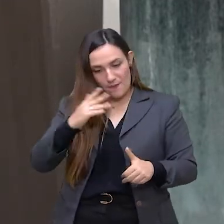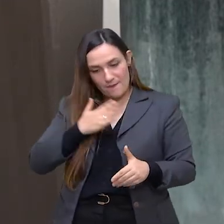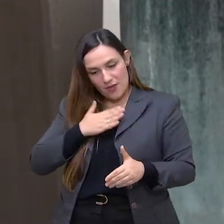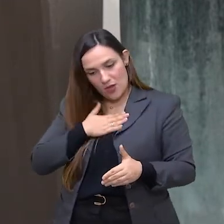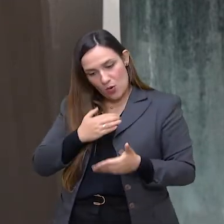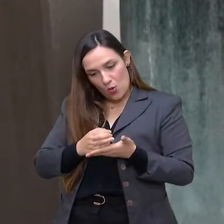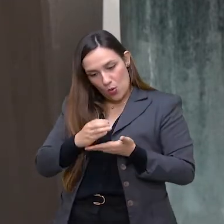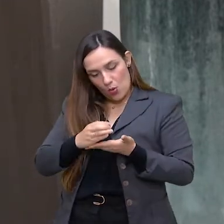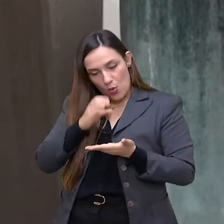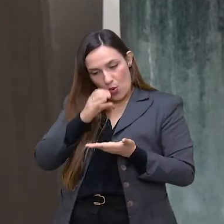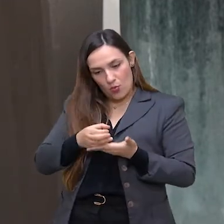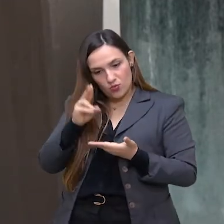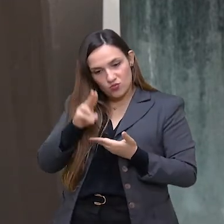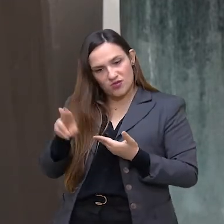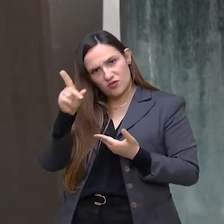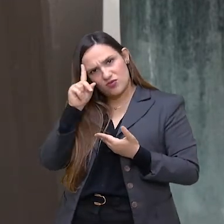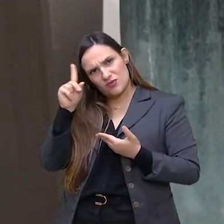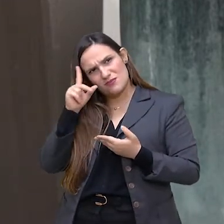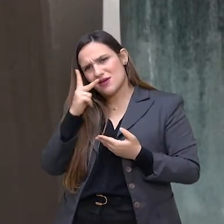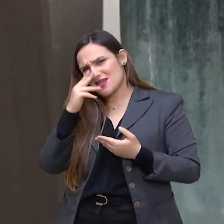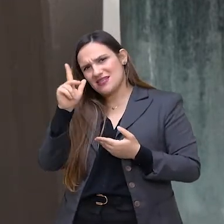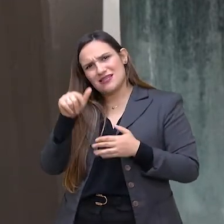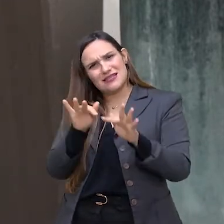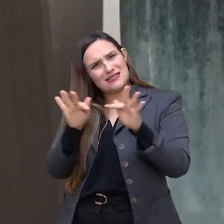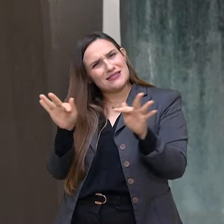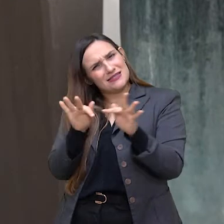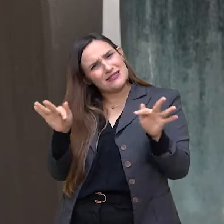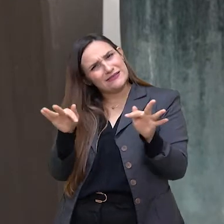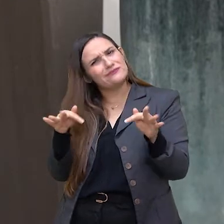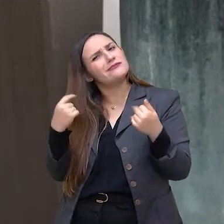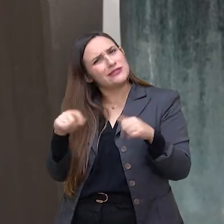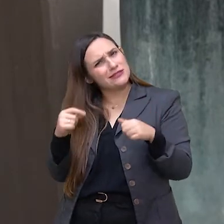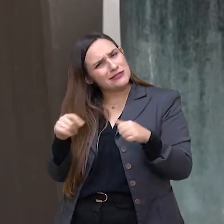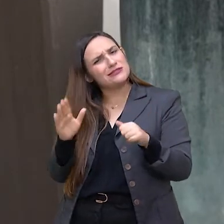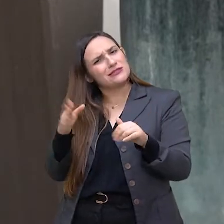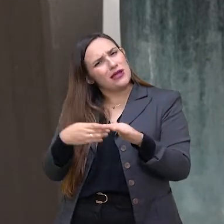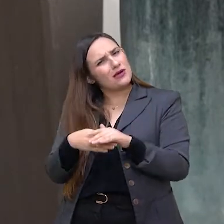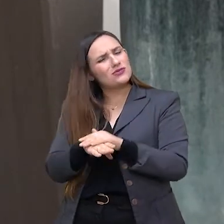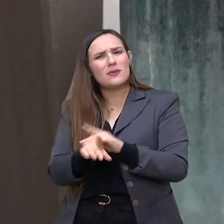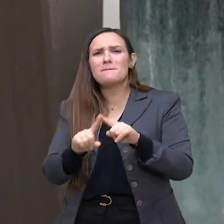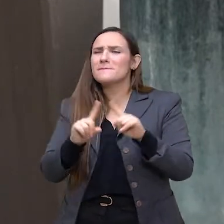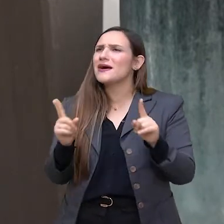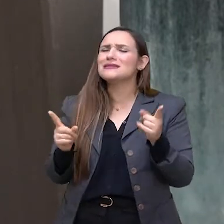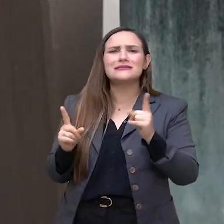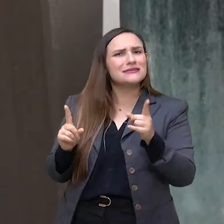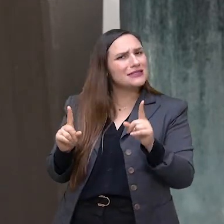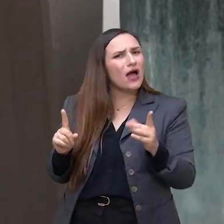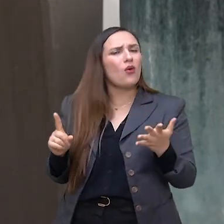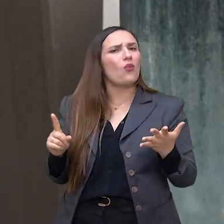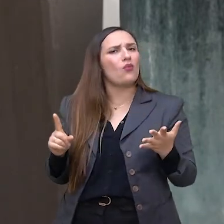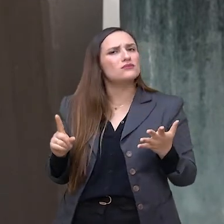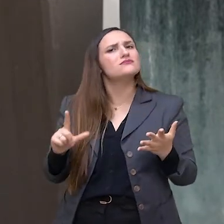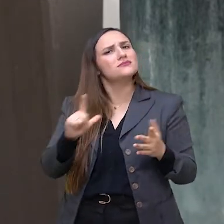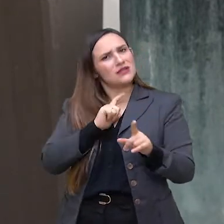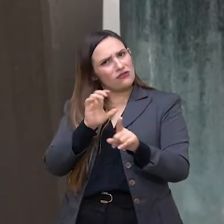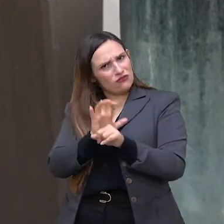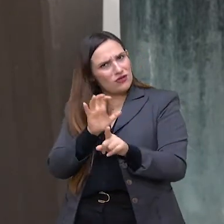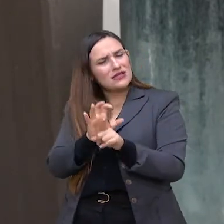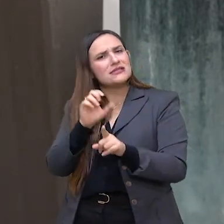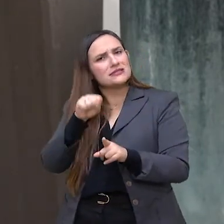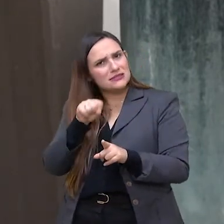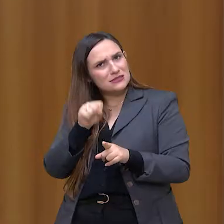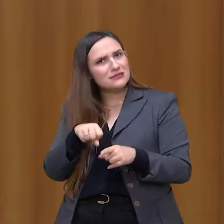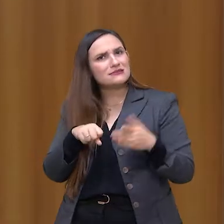casa, parece algo simples, que já devia ter sido feito, mas isso tem e gera